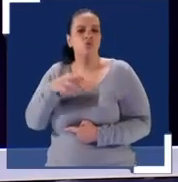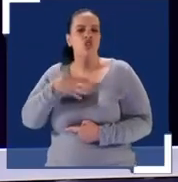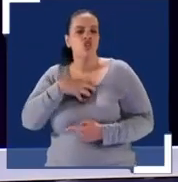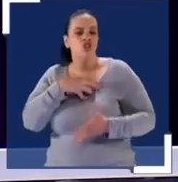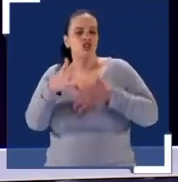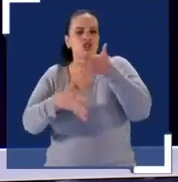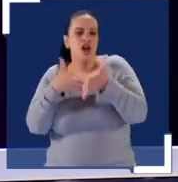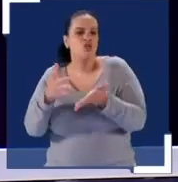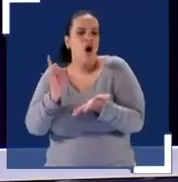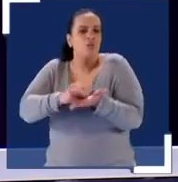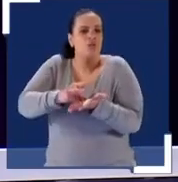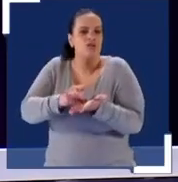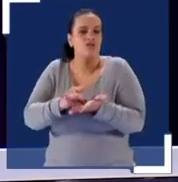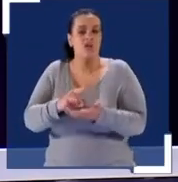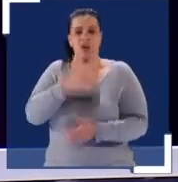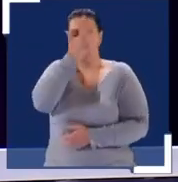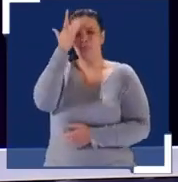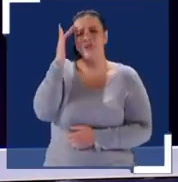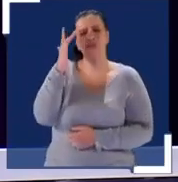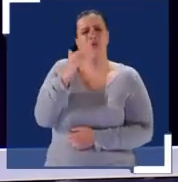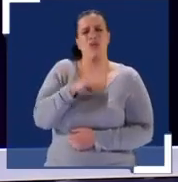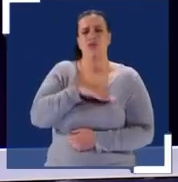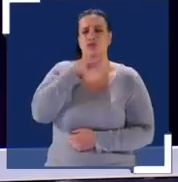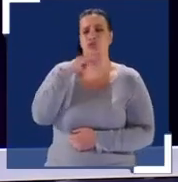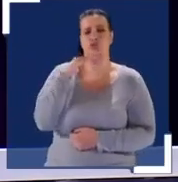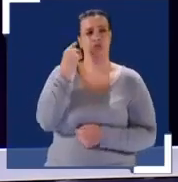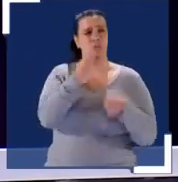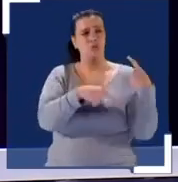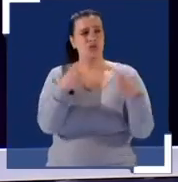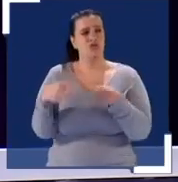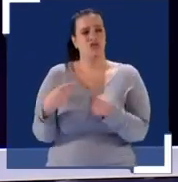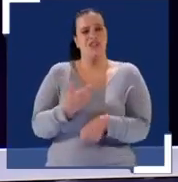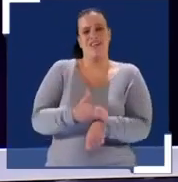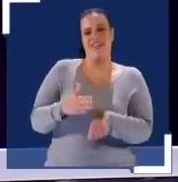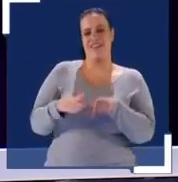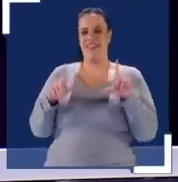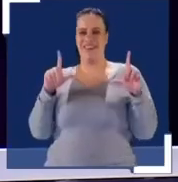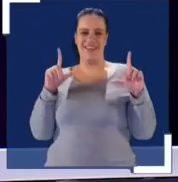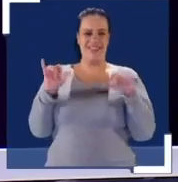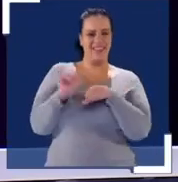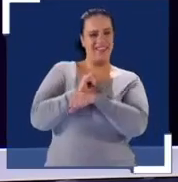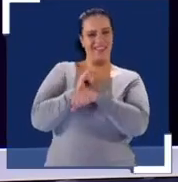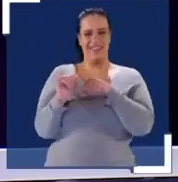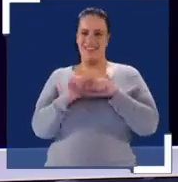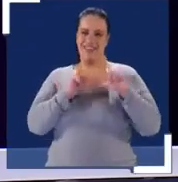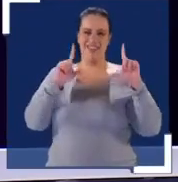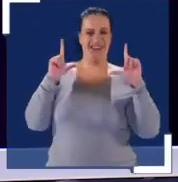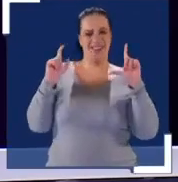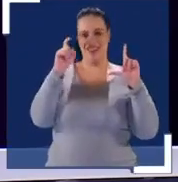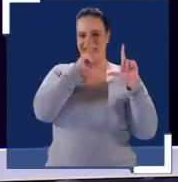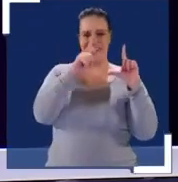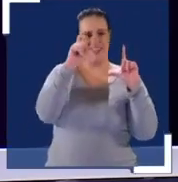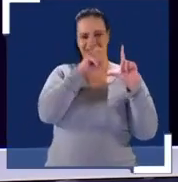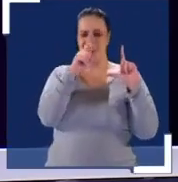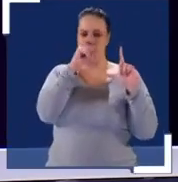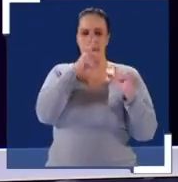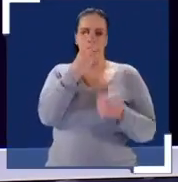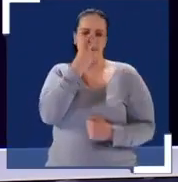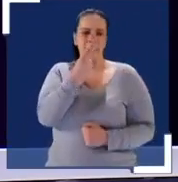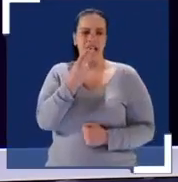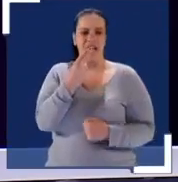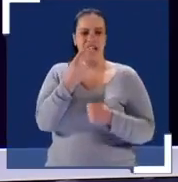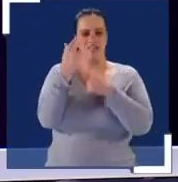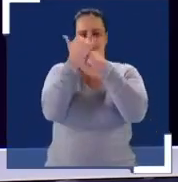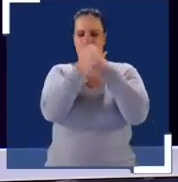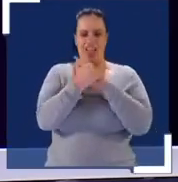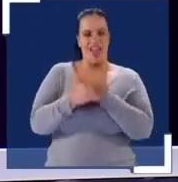mais autêntica. As pessoas enjoaram da política que é meio ensaiada, daquela política que é meio falsa, que parece uma coisa